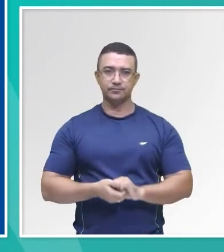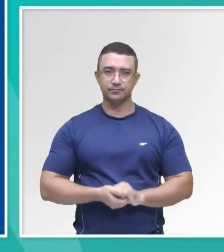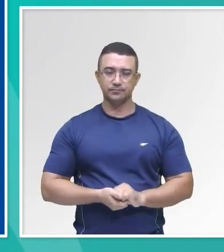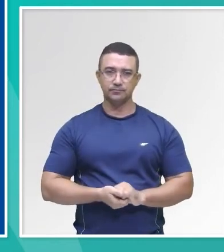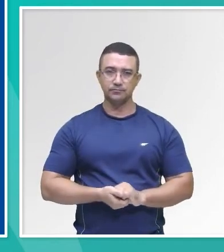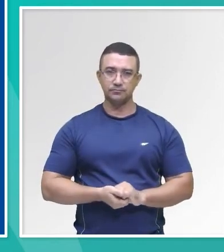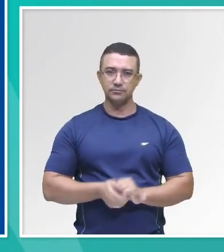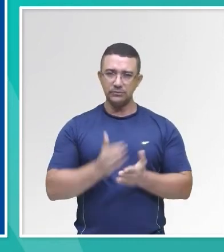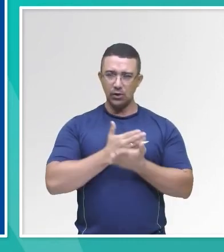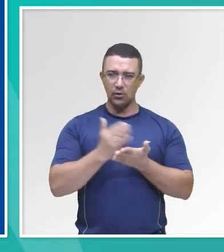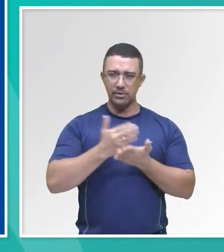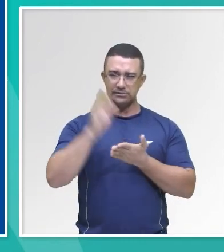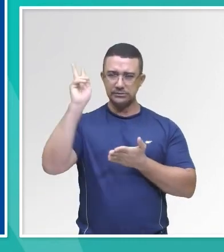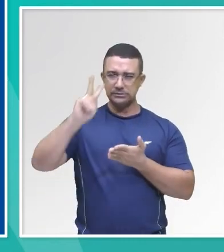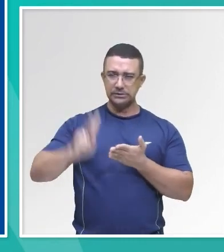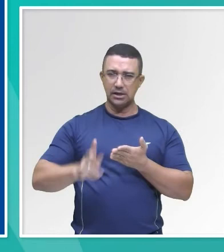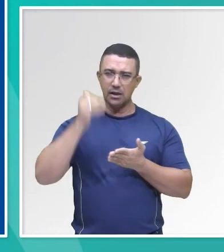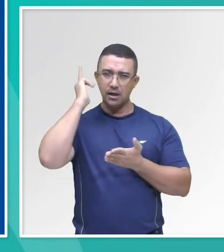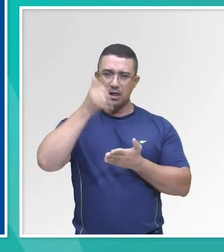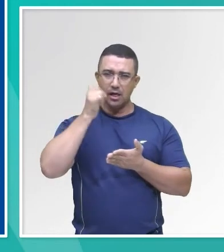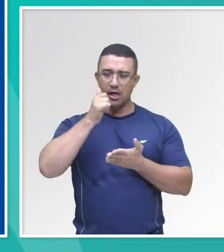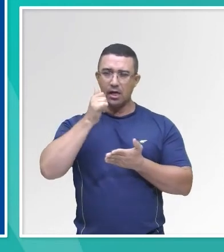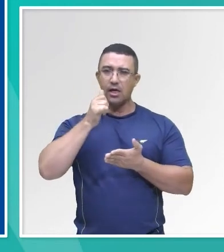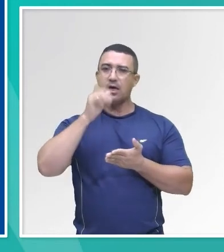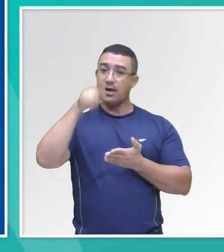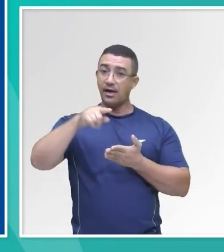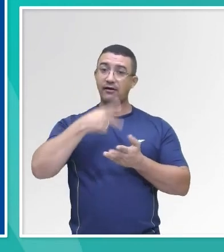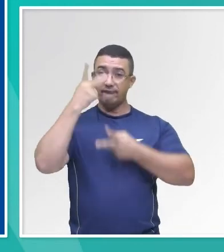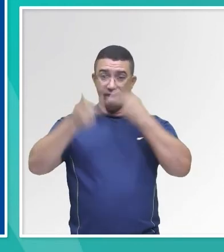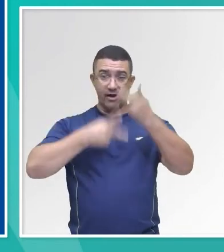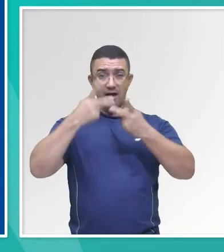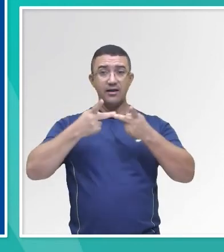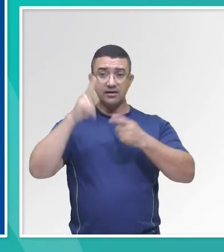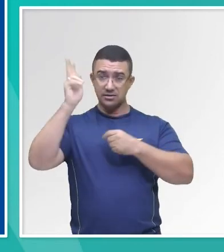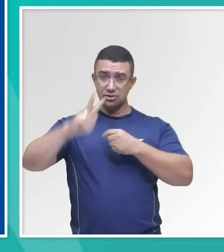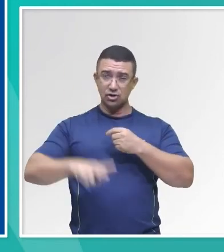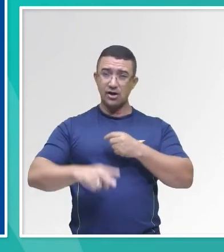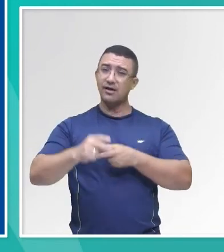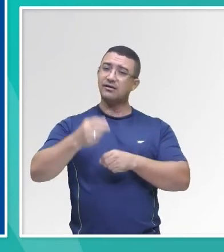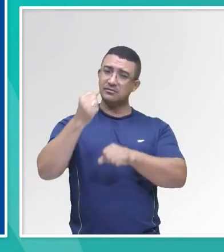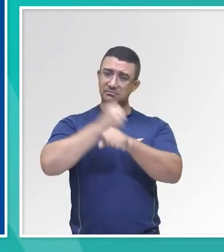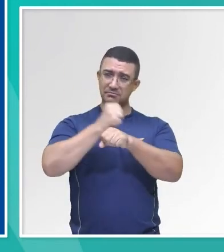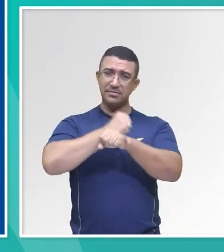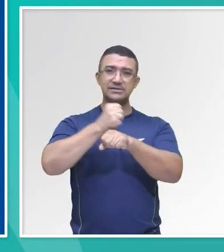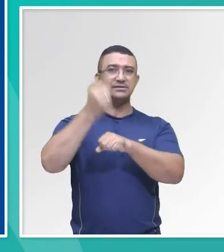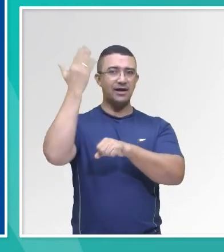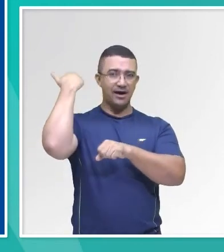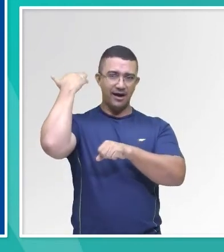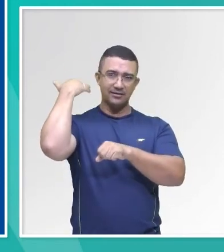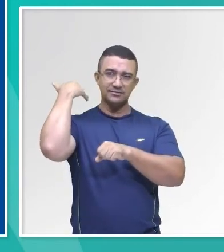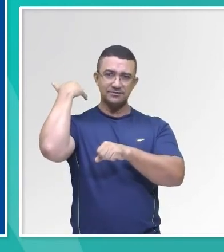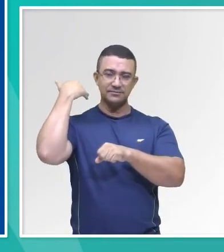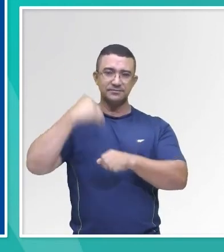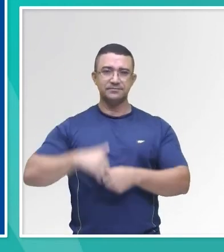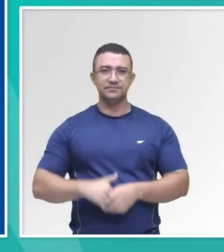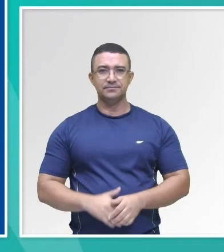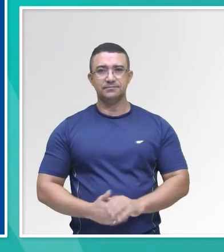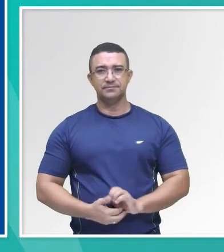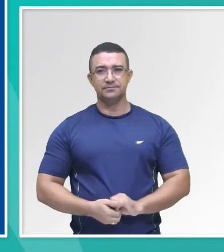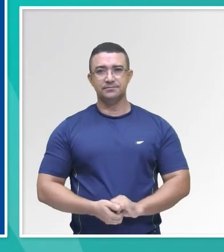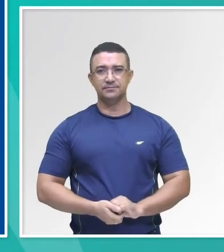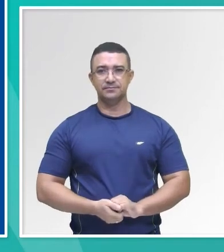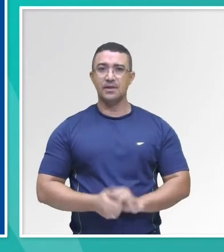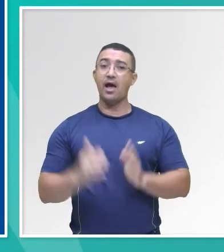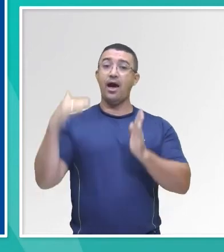história, que essa história se passou no passado. Olha só, pela essa palavra, até hoje, né? Ele fala assim, até